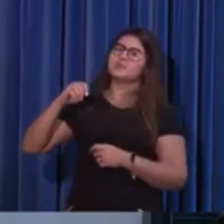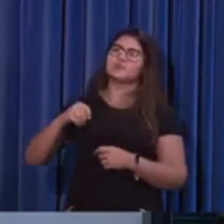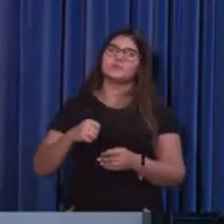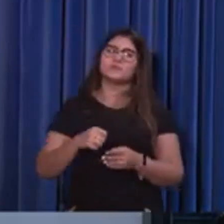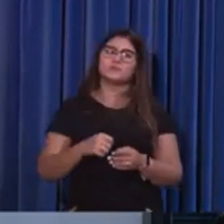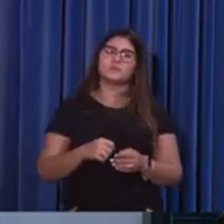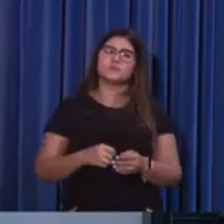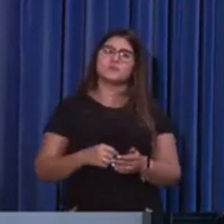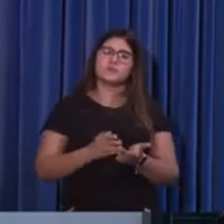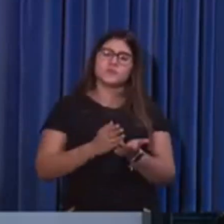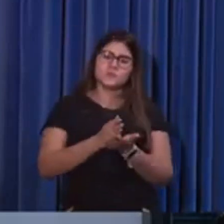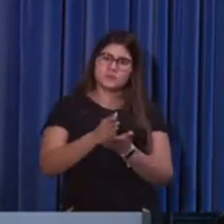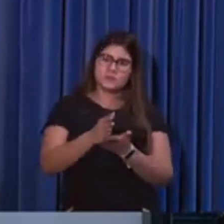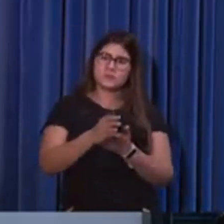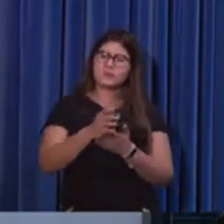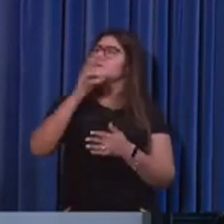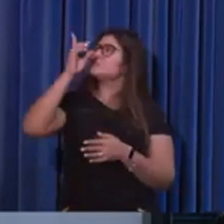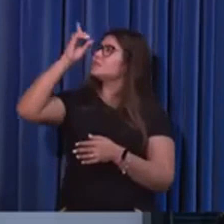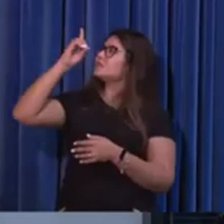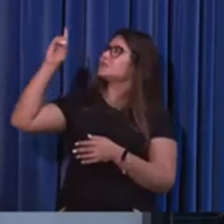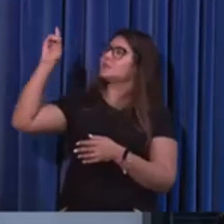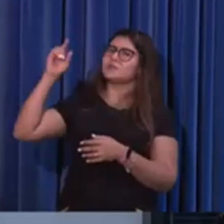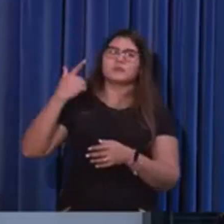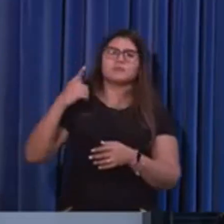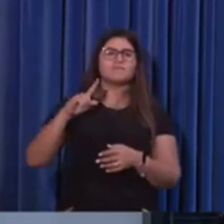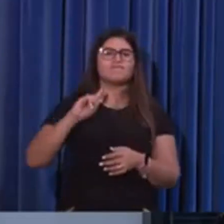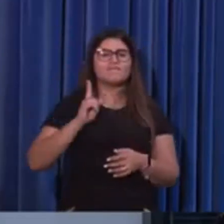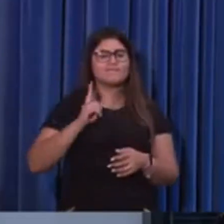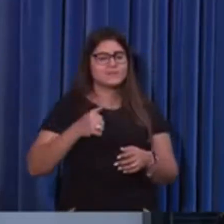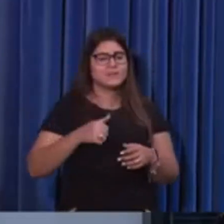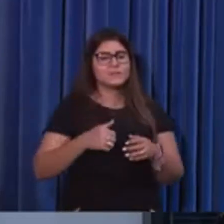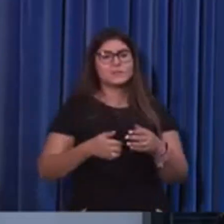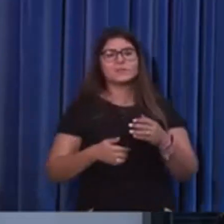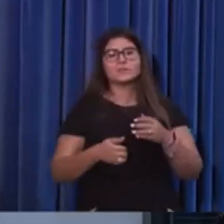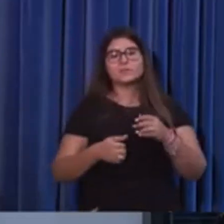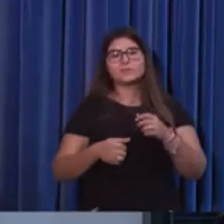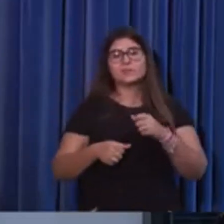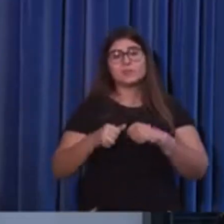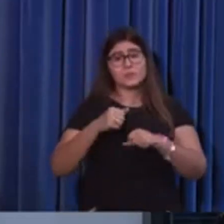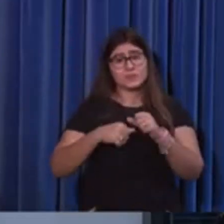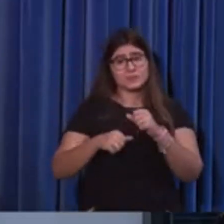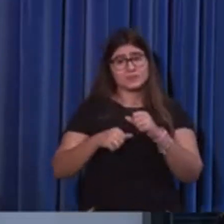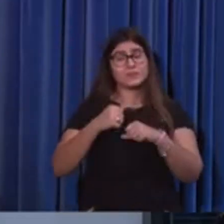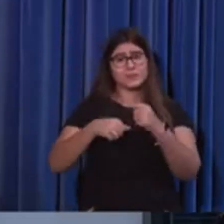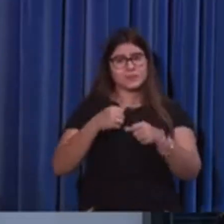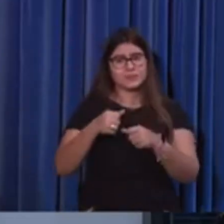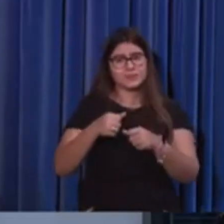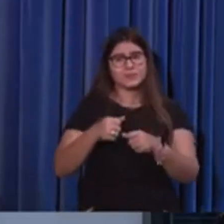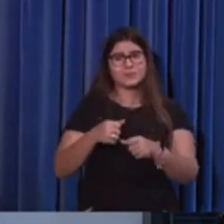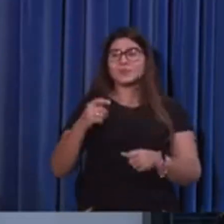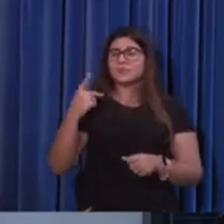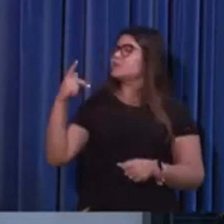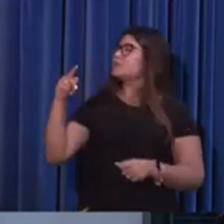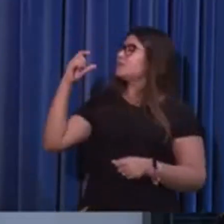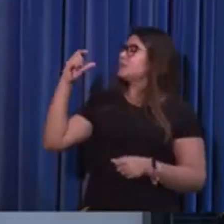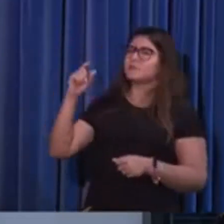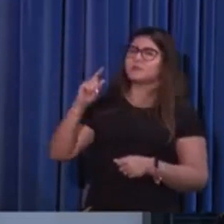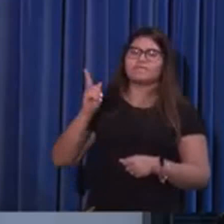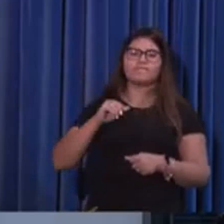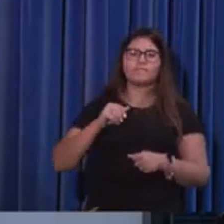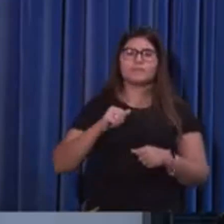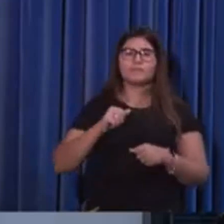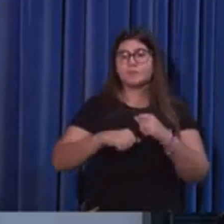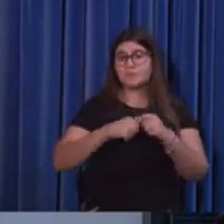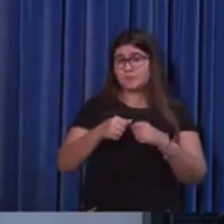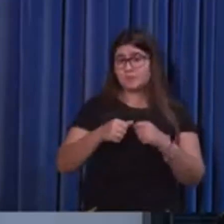continua aquele Deus imutável, o caráter de Deus não muda, a sua palavra não muda, o seu amor não muda para com